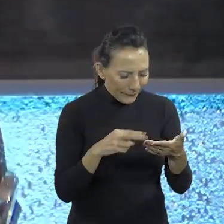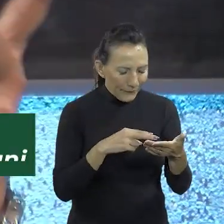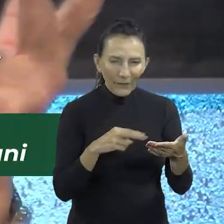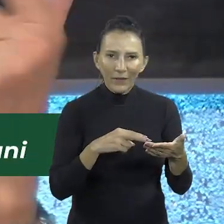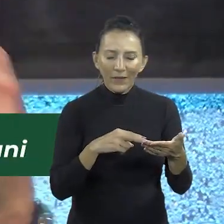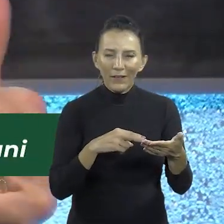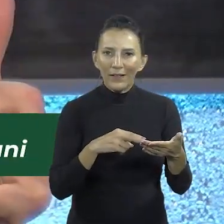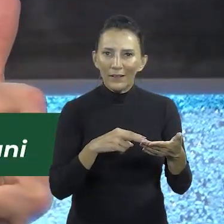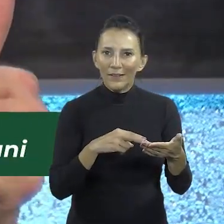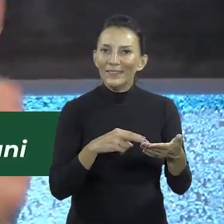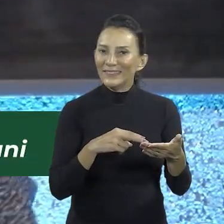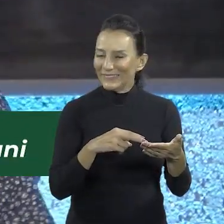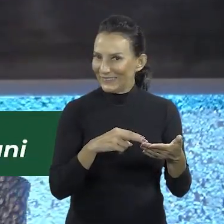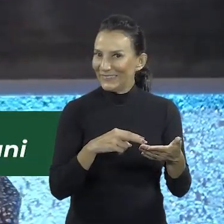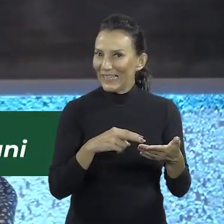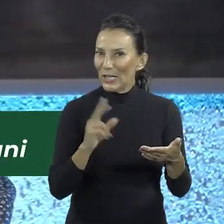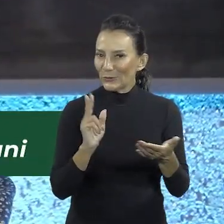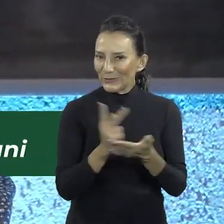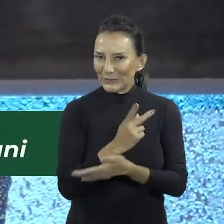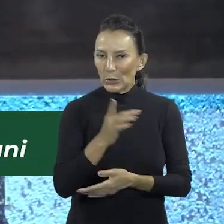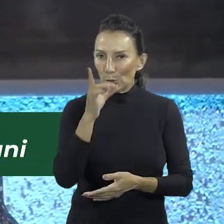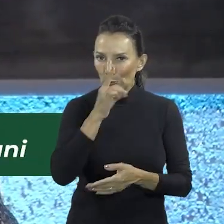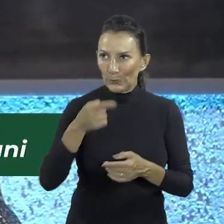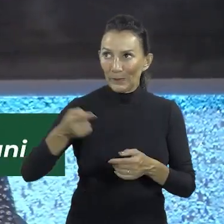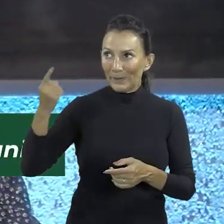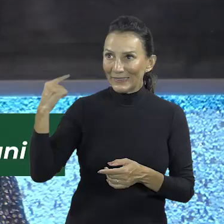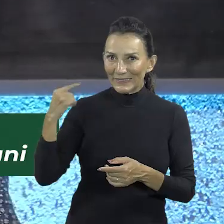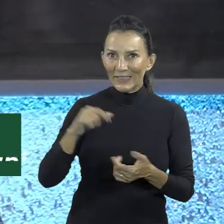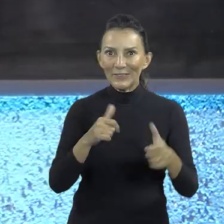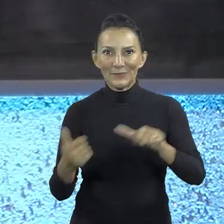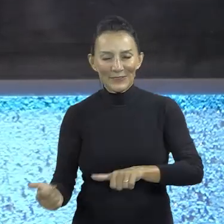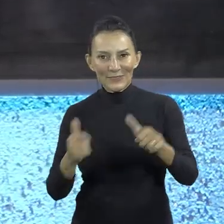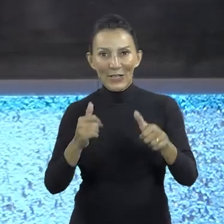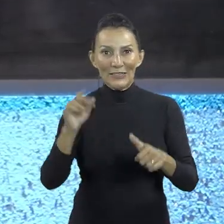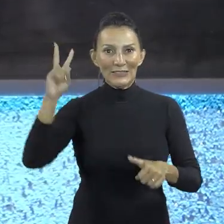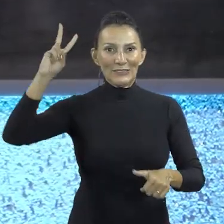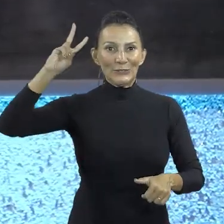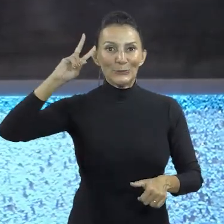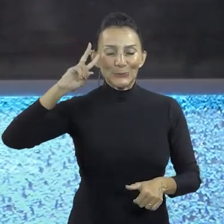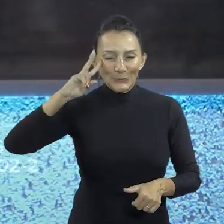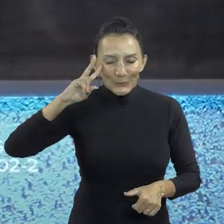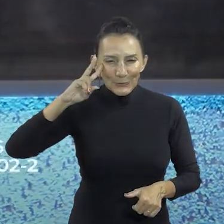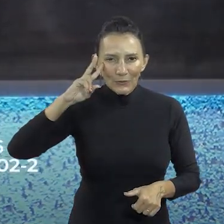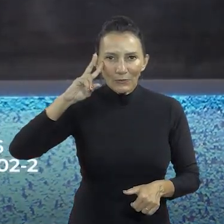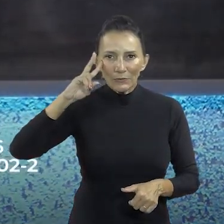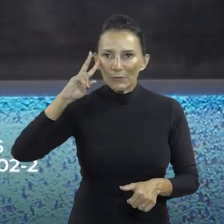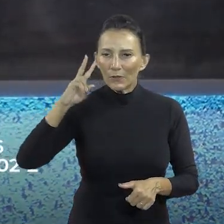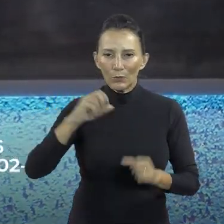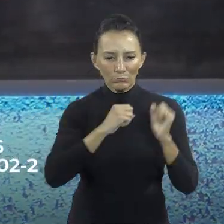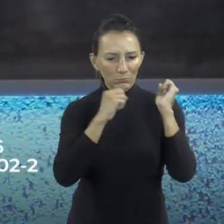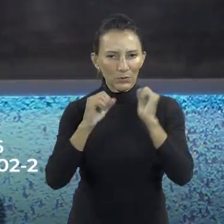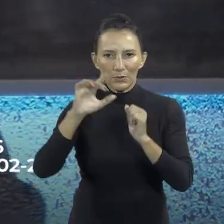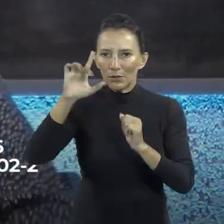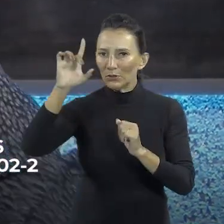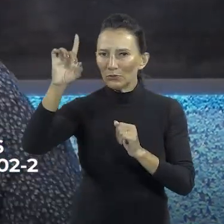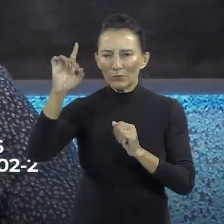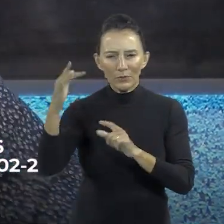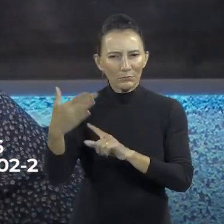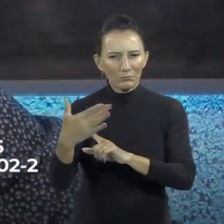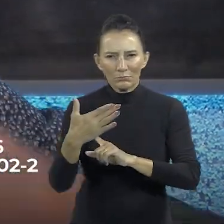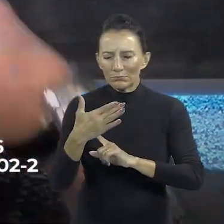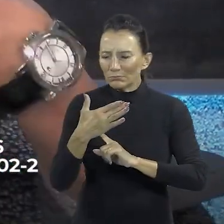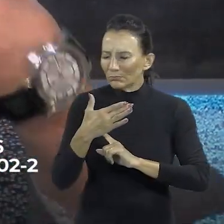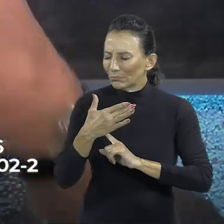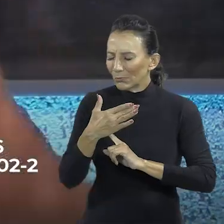sido batizado no domingo anterior. Na segunda, houve a manifestação do poder de Deus na minha vida. E eu, na